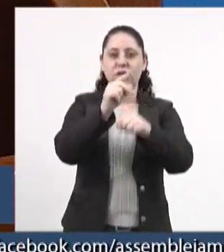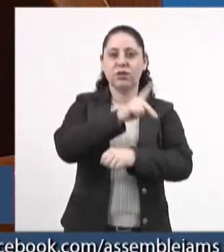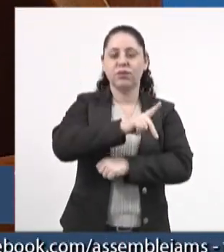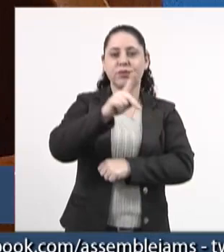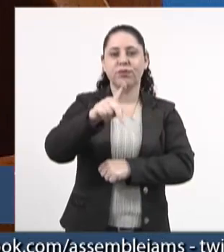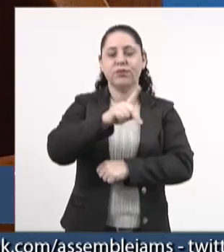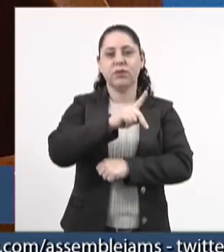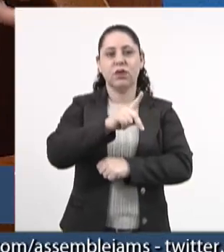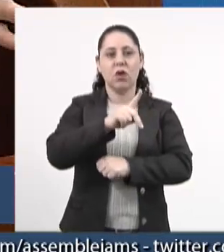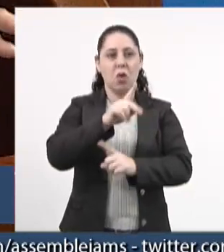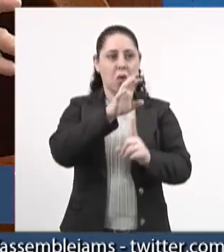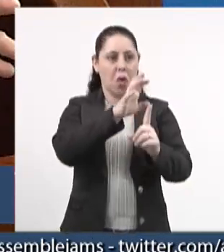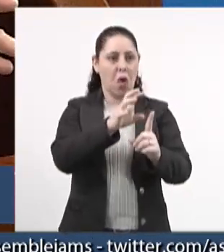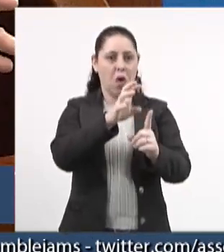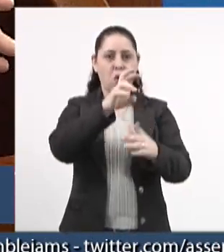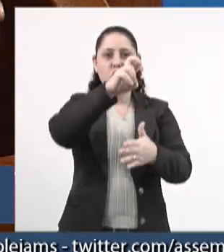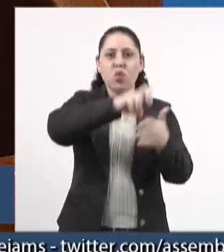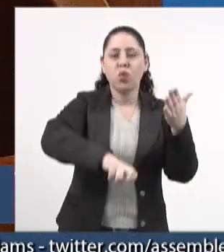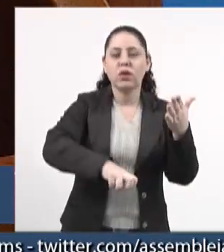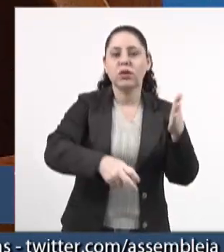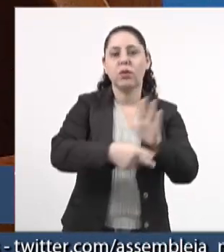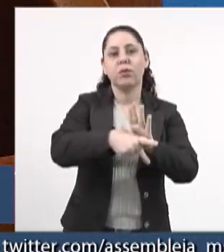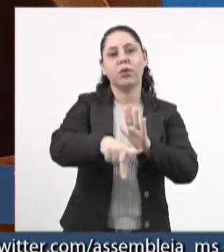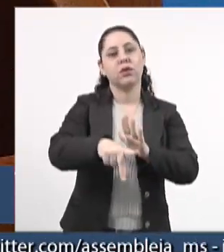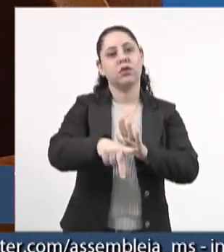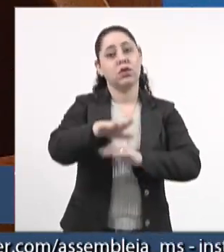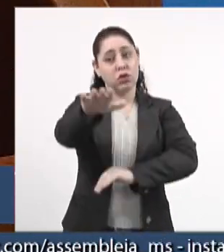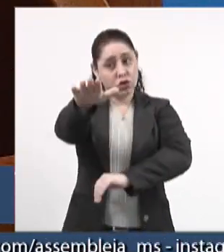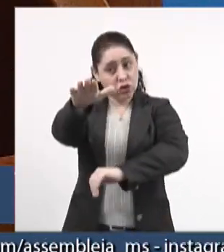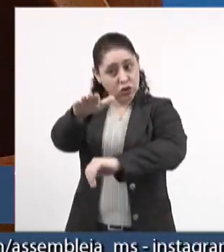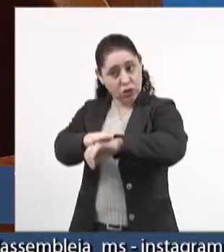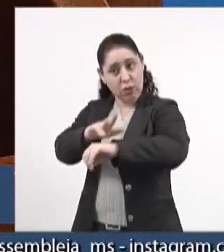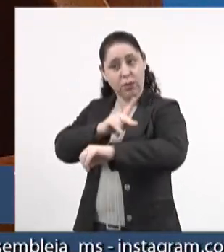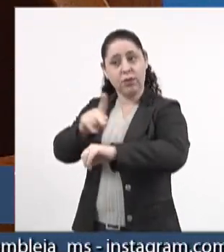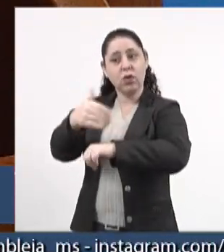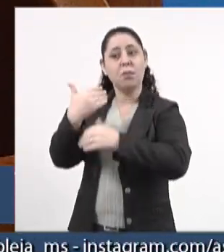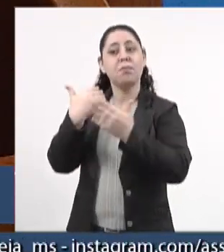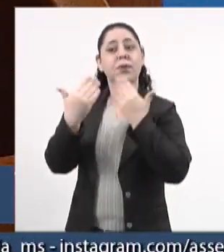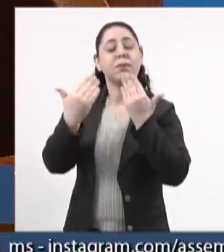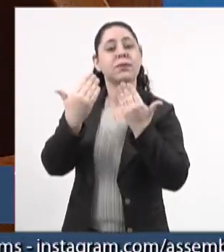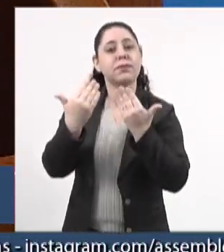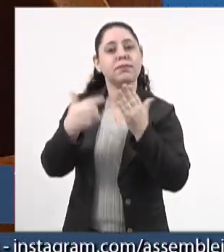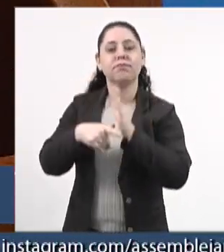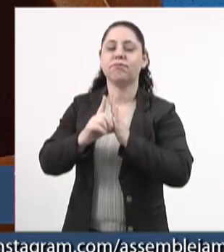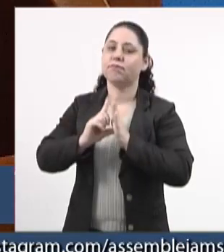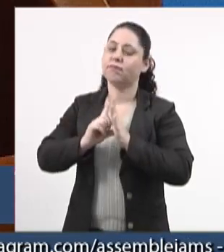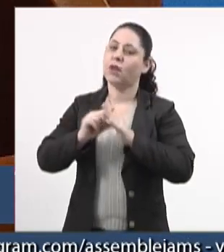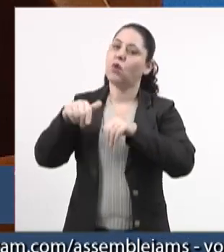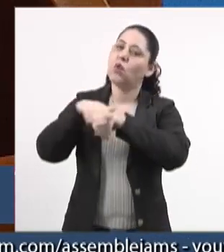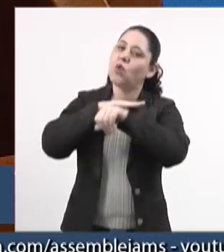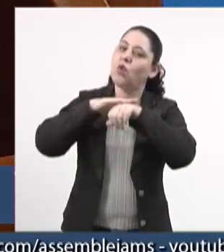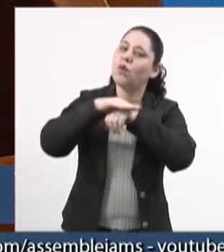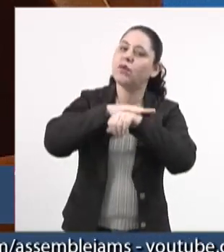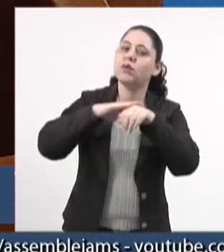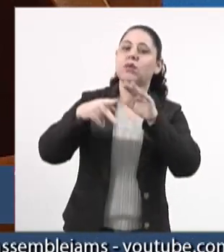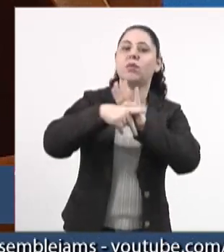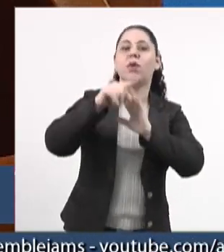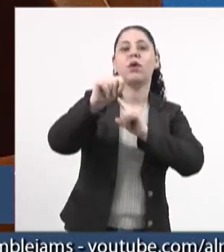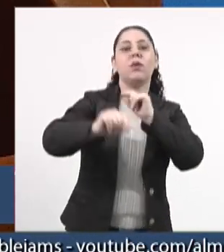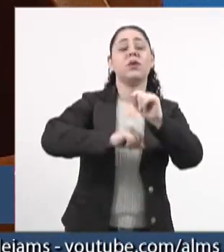fogueira, condenando o professor, chama esse professor para conversar e converse com ele